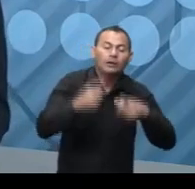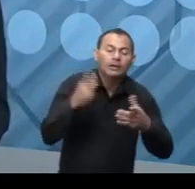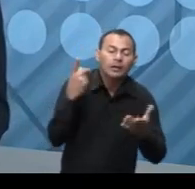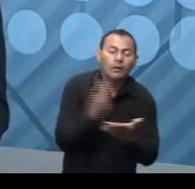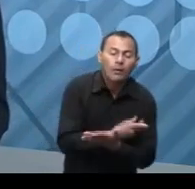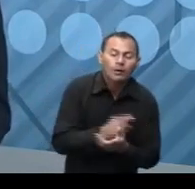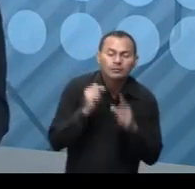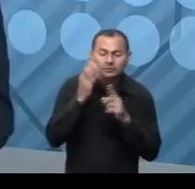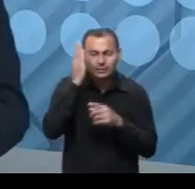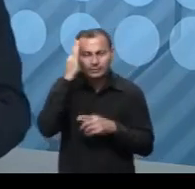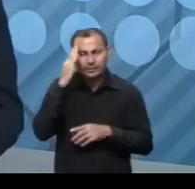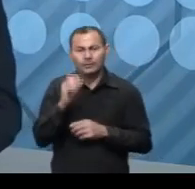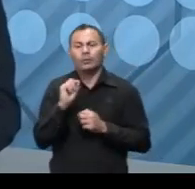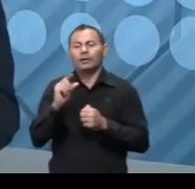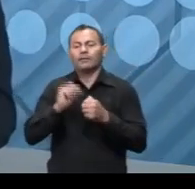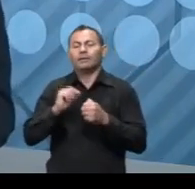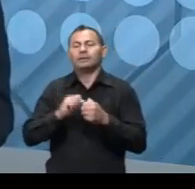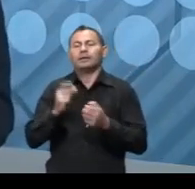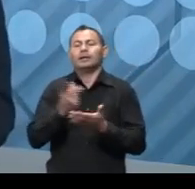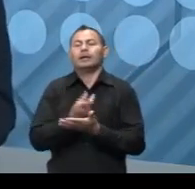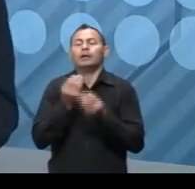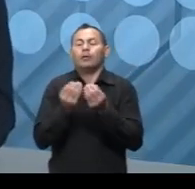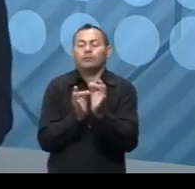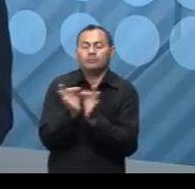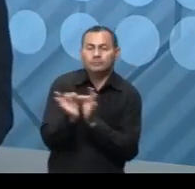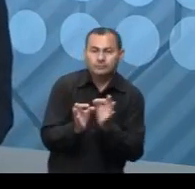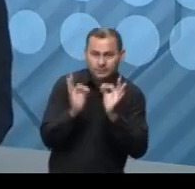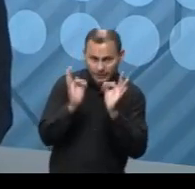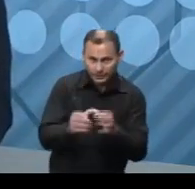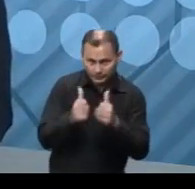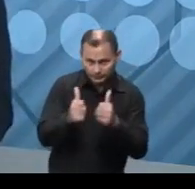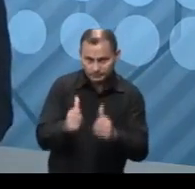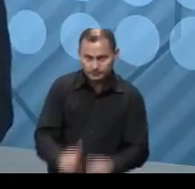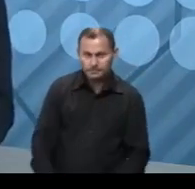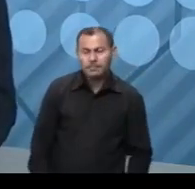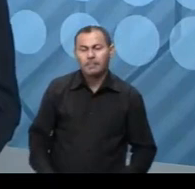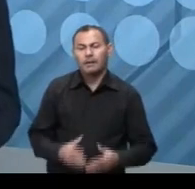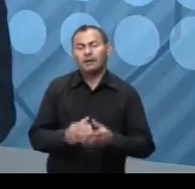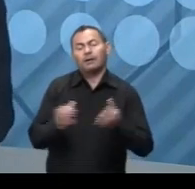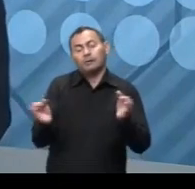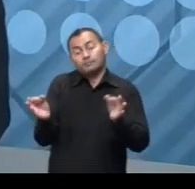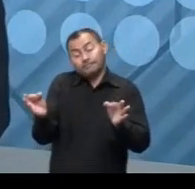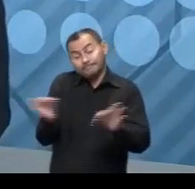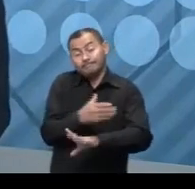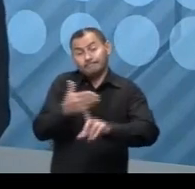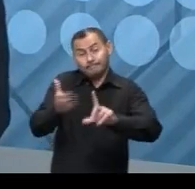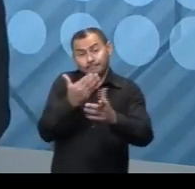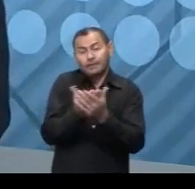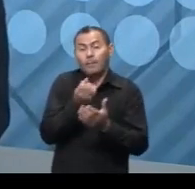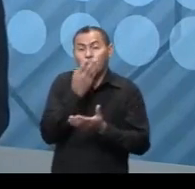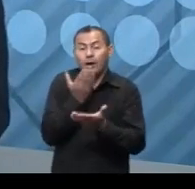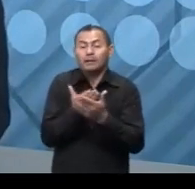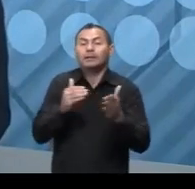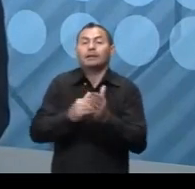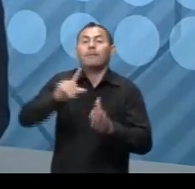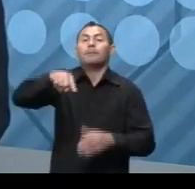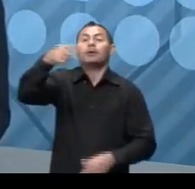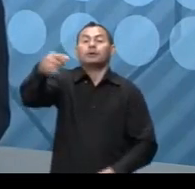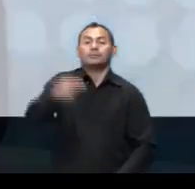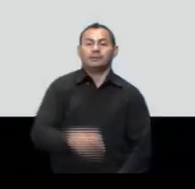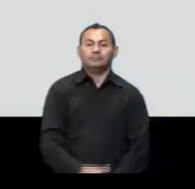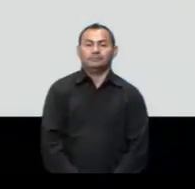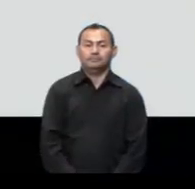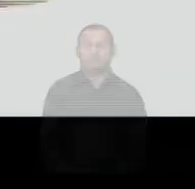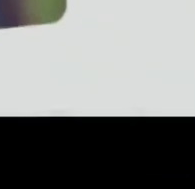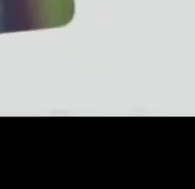você errou, tá? O que você fez de errado, como corrigir. Tudo bem? Então, me despeço de você, boa aula e até a próxima.